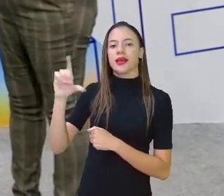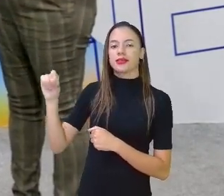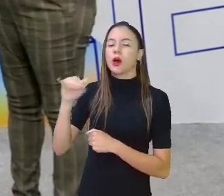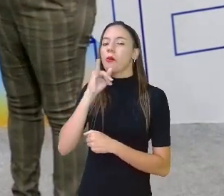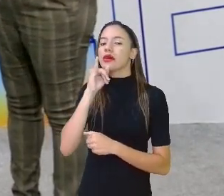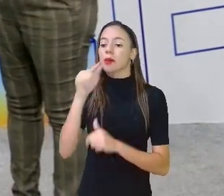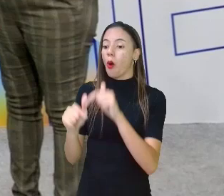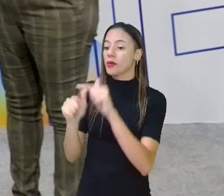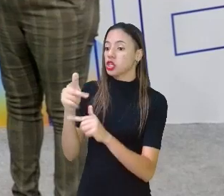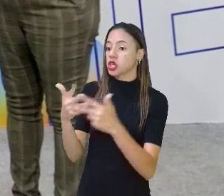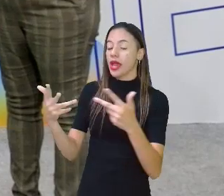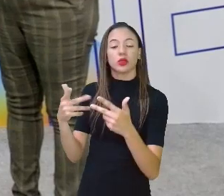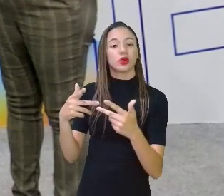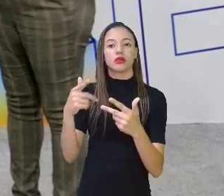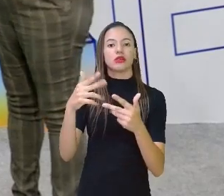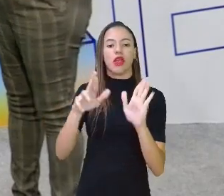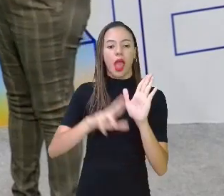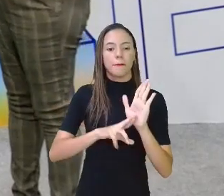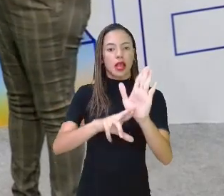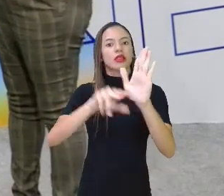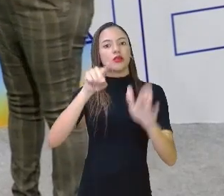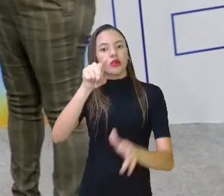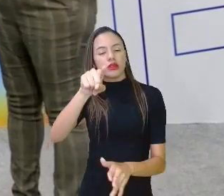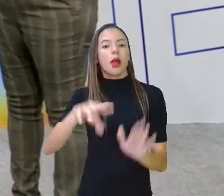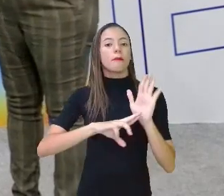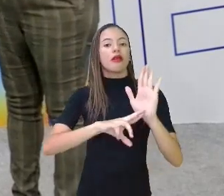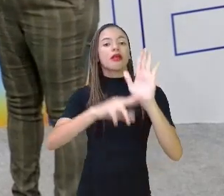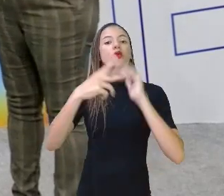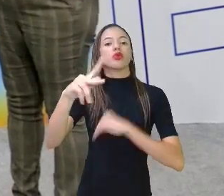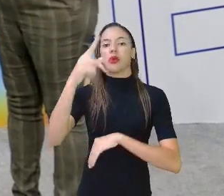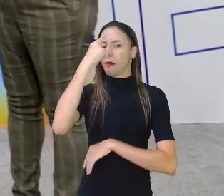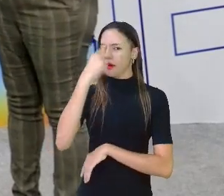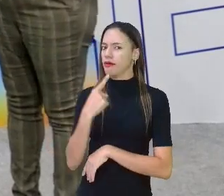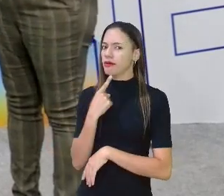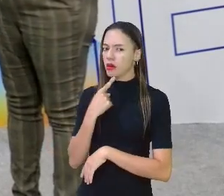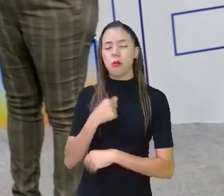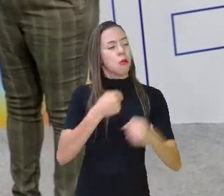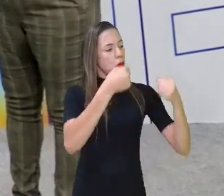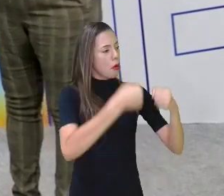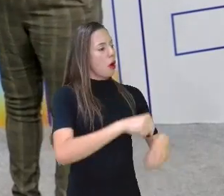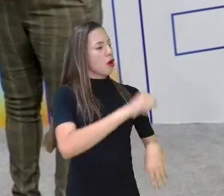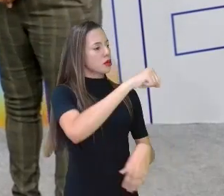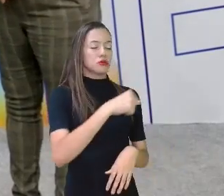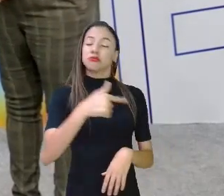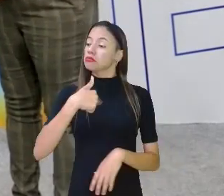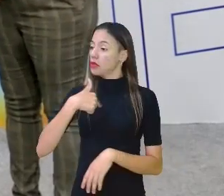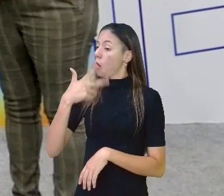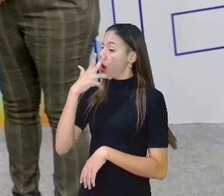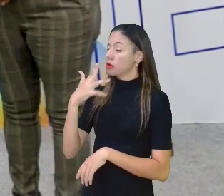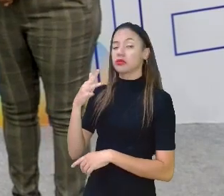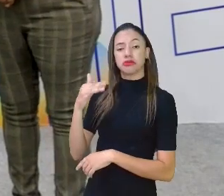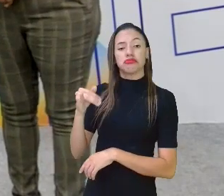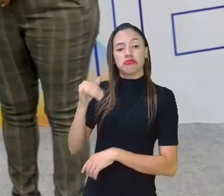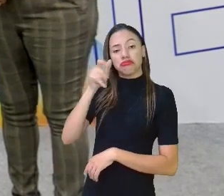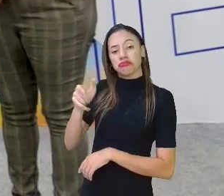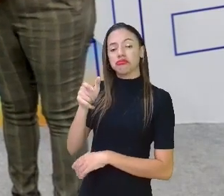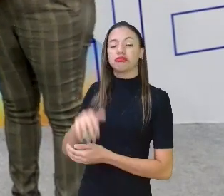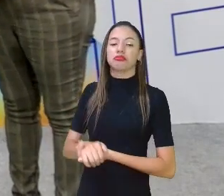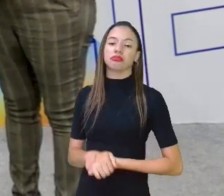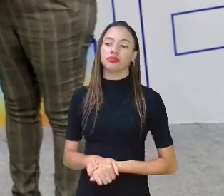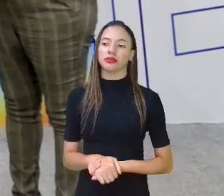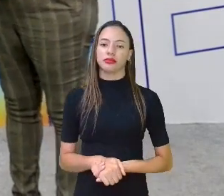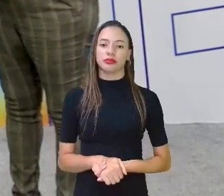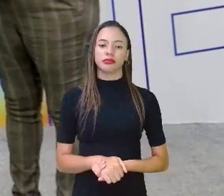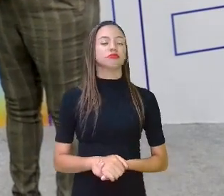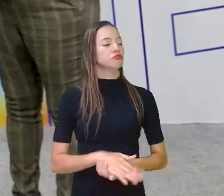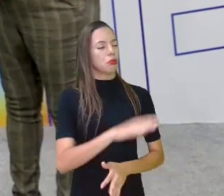colar. que representem seu perfil. Com não é? certeza. Eu acho que fica interessante também. A ideia é de